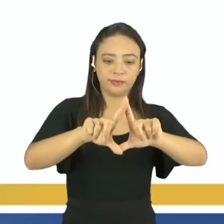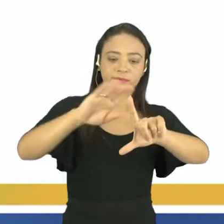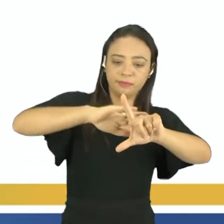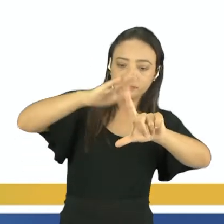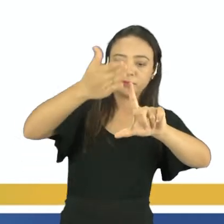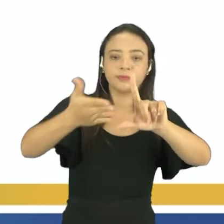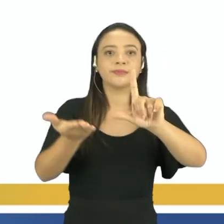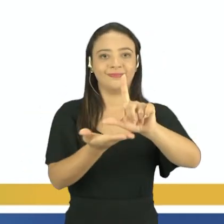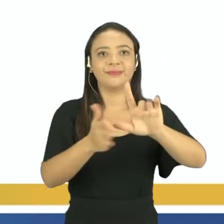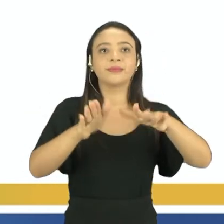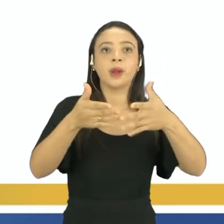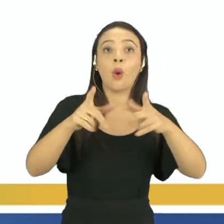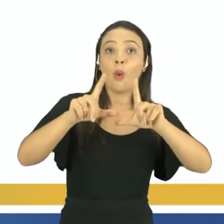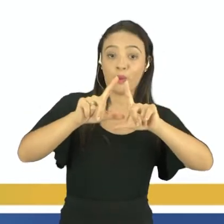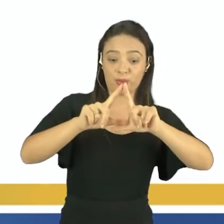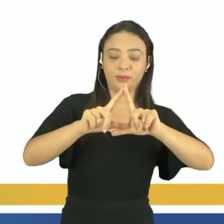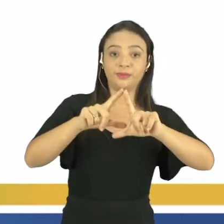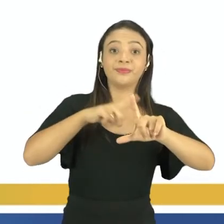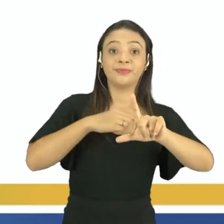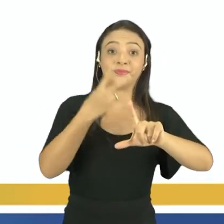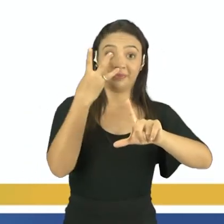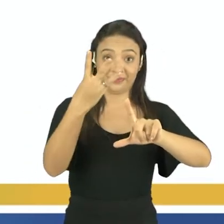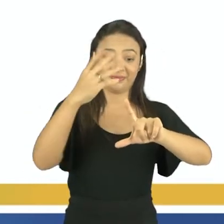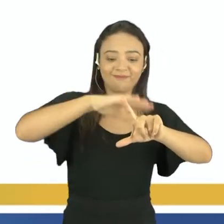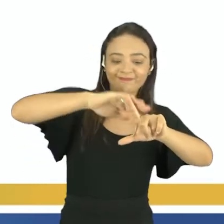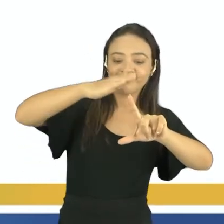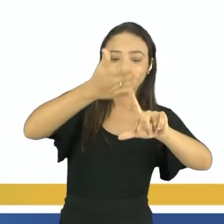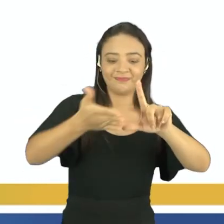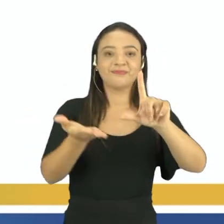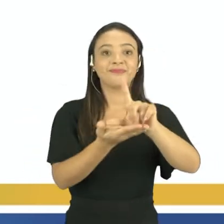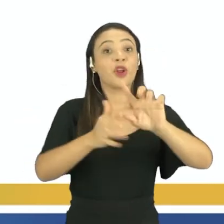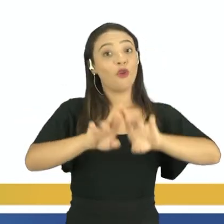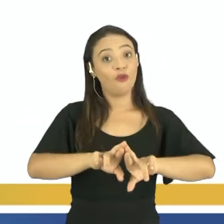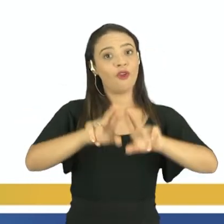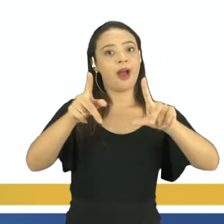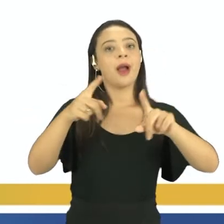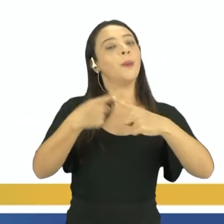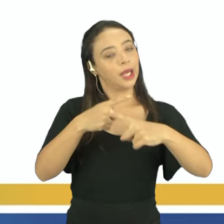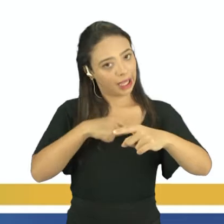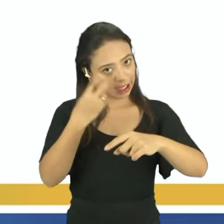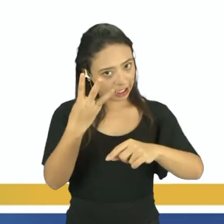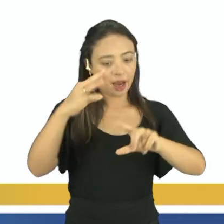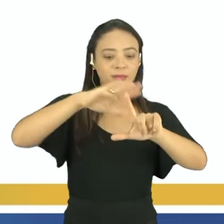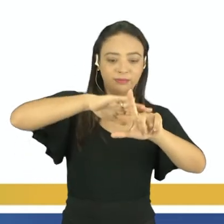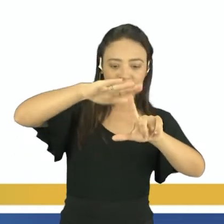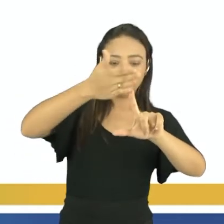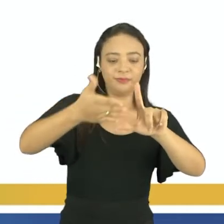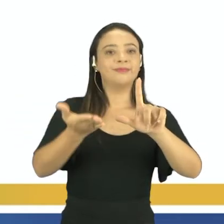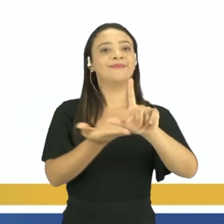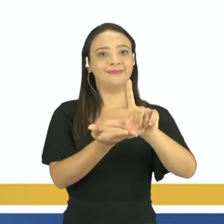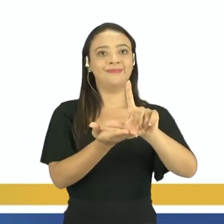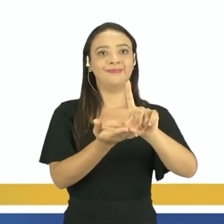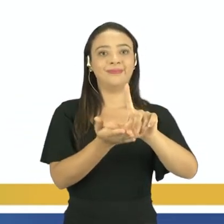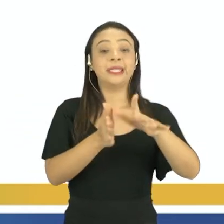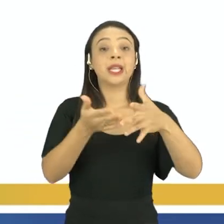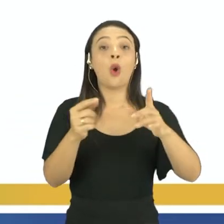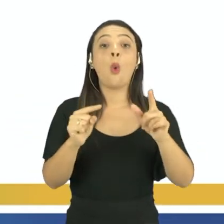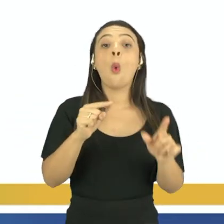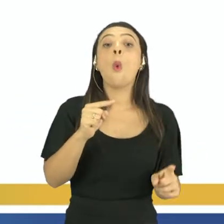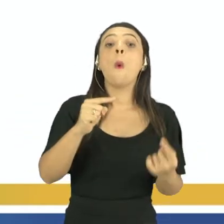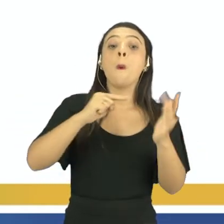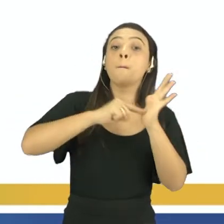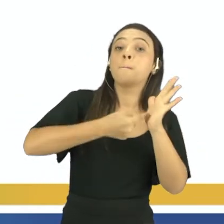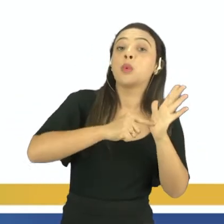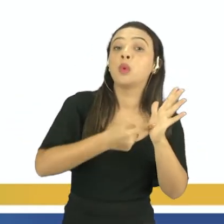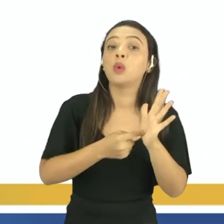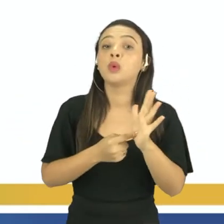aí, ó, um triângulo ele vai possuir três mediatrizes diferentes, certo? Já que ele possui três lados. O ponto em que essas mediatrizes,